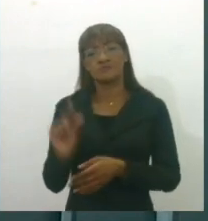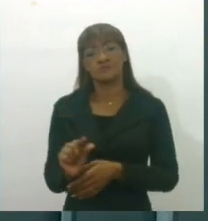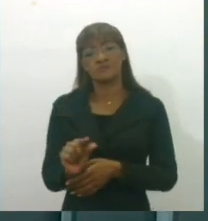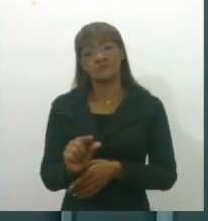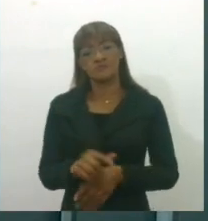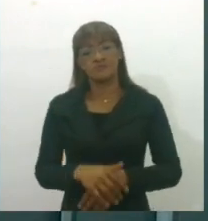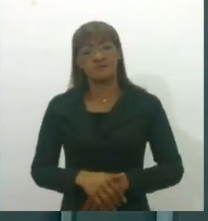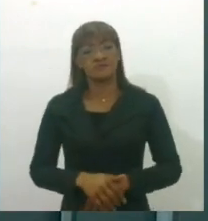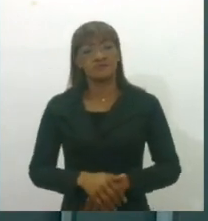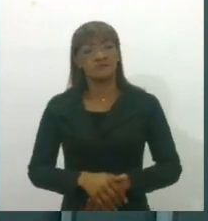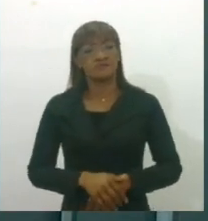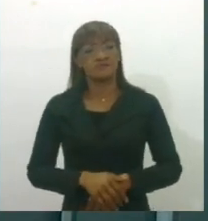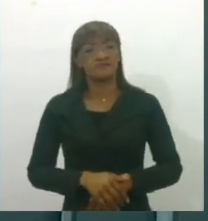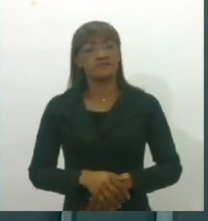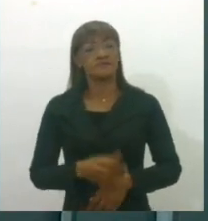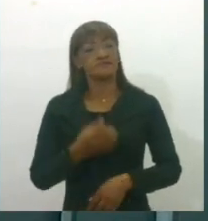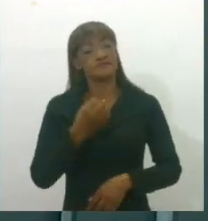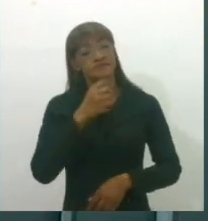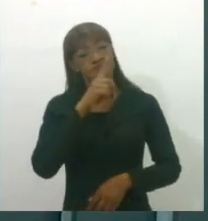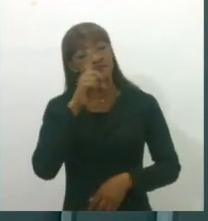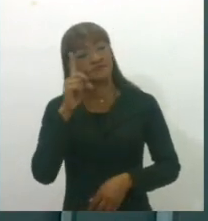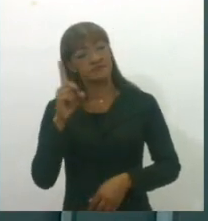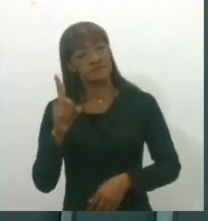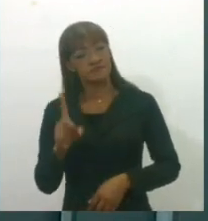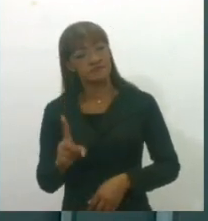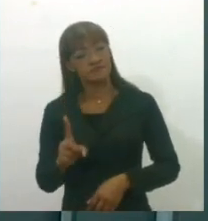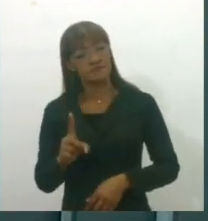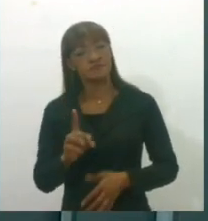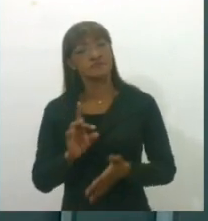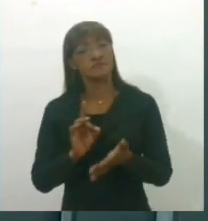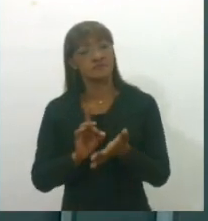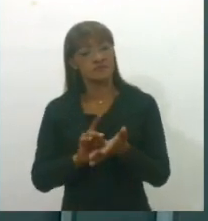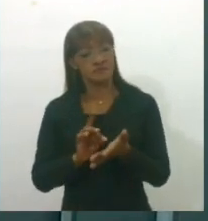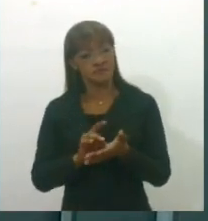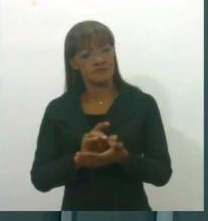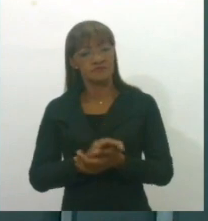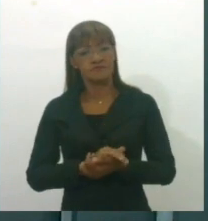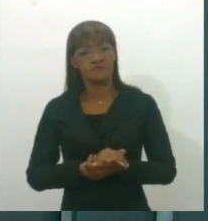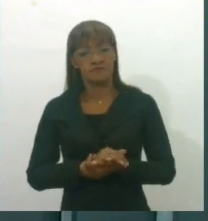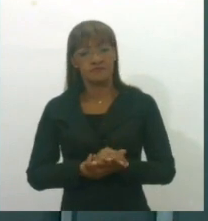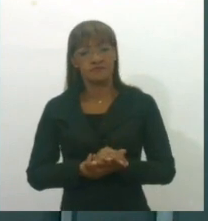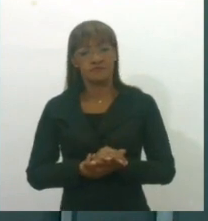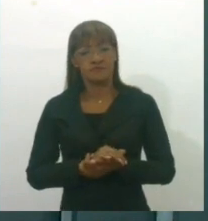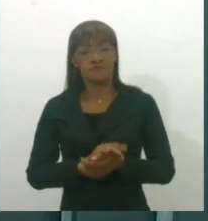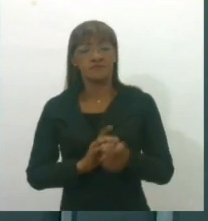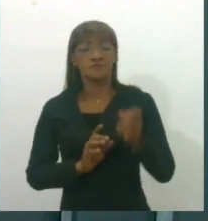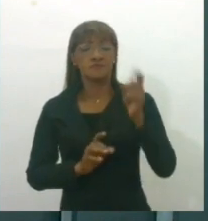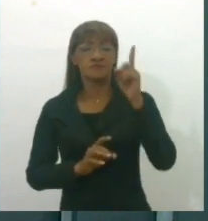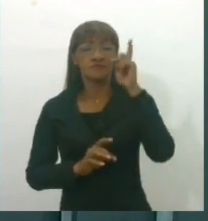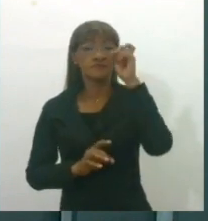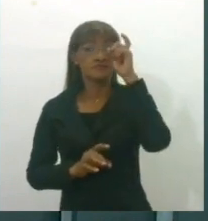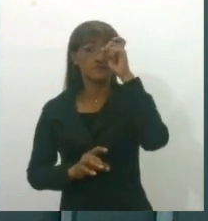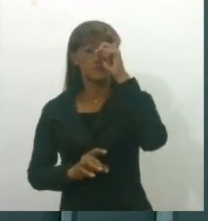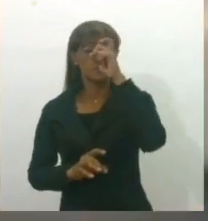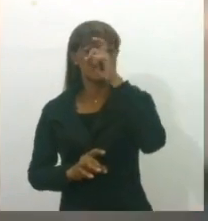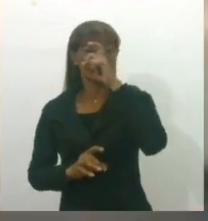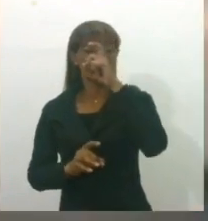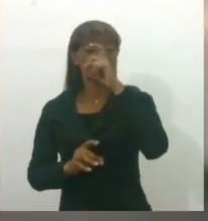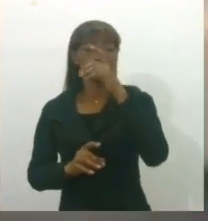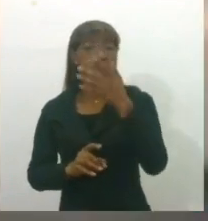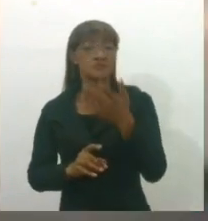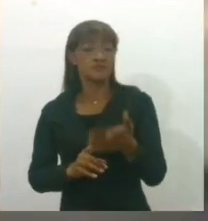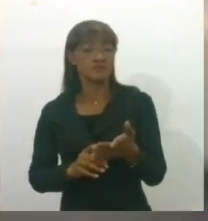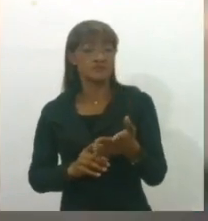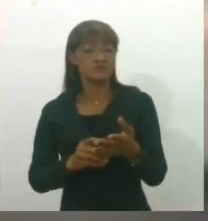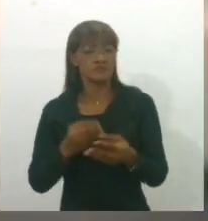Arissa Menezes, espectadores. Realmente é muito preocupante quando a gente levanta dados e visualiza que apenas 2%